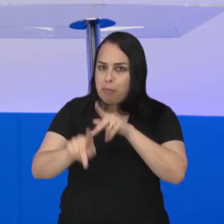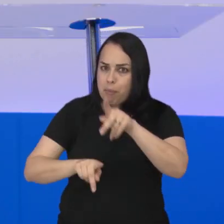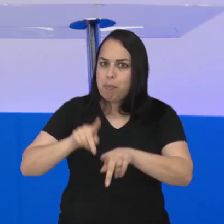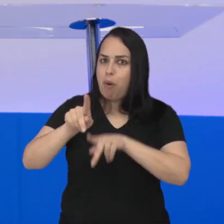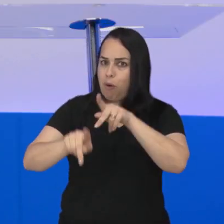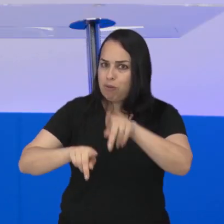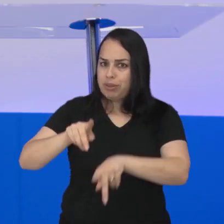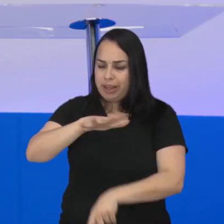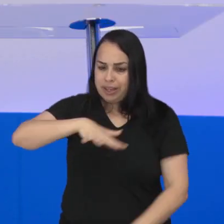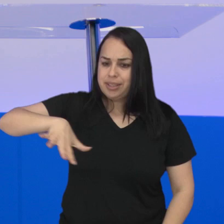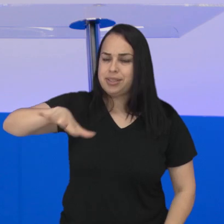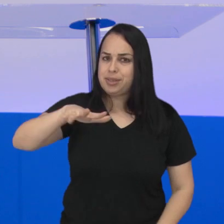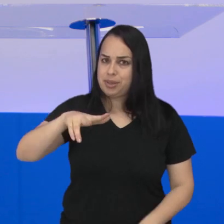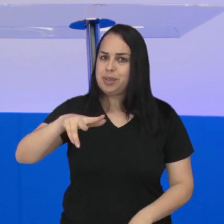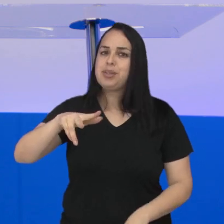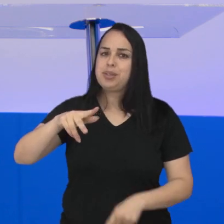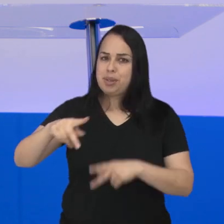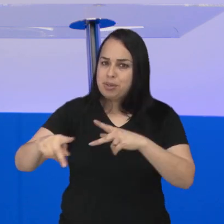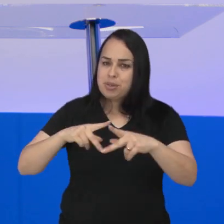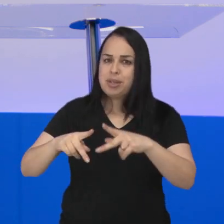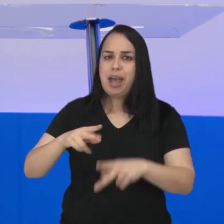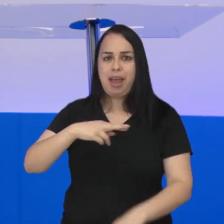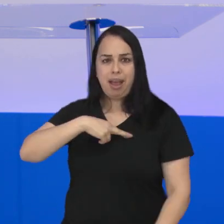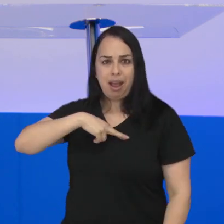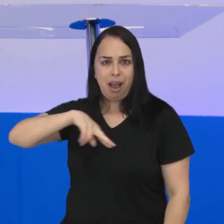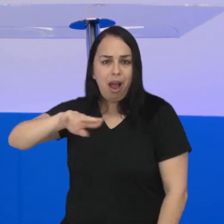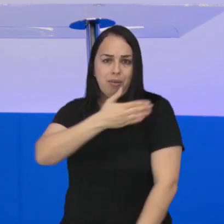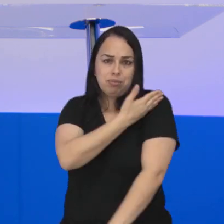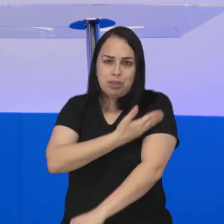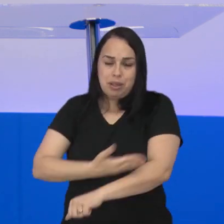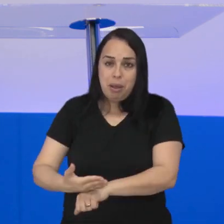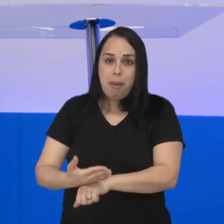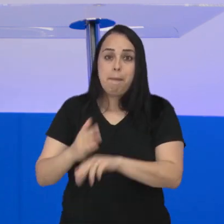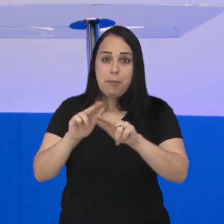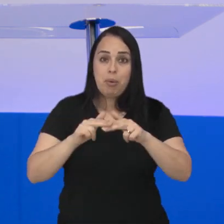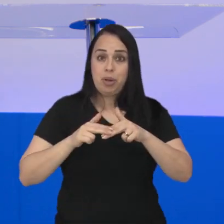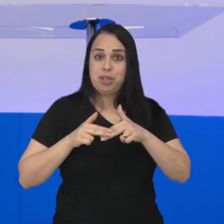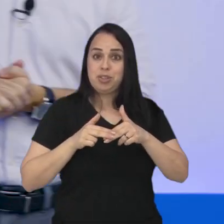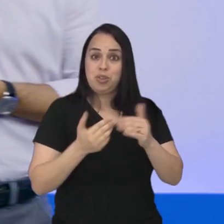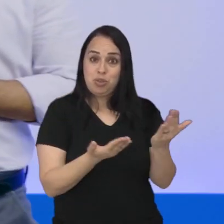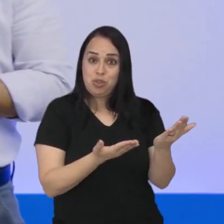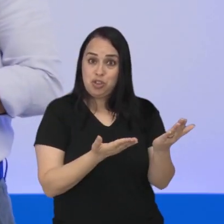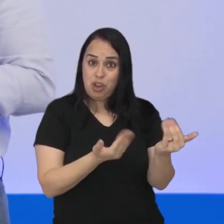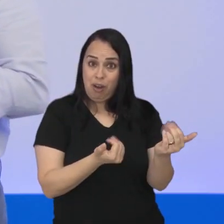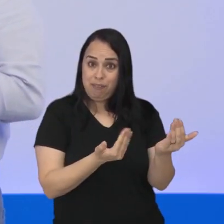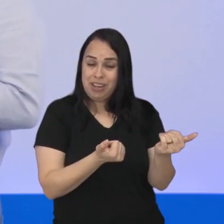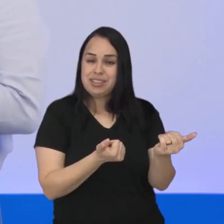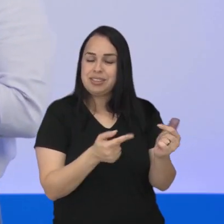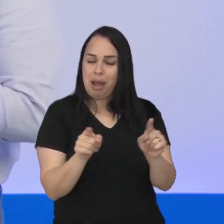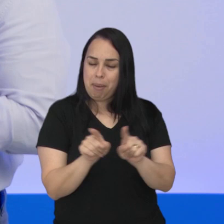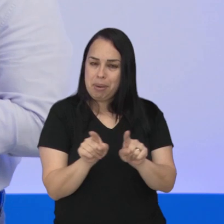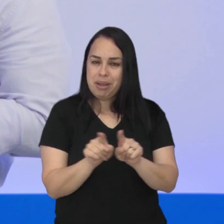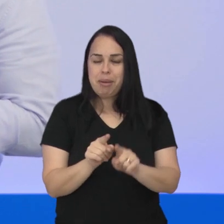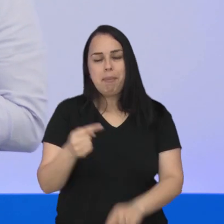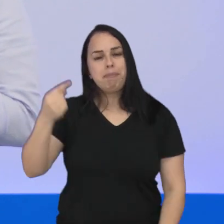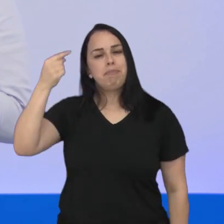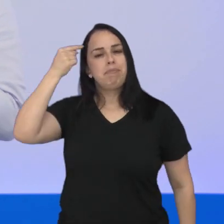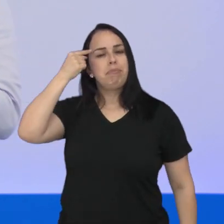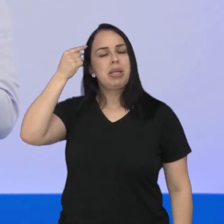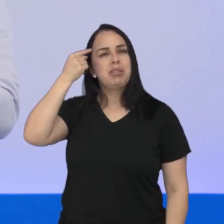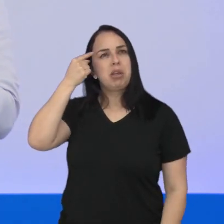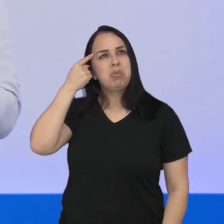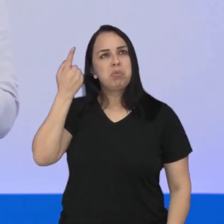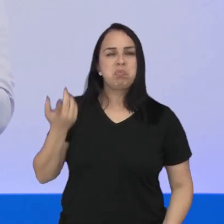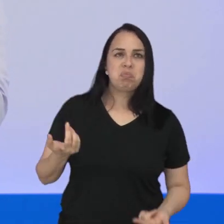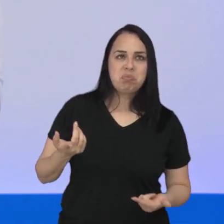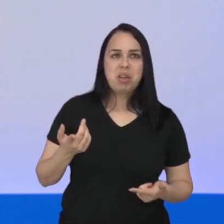dos Campos é muito presente nos moradores. Esse exemplo também tem cativado jovens. Pensando na participação desse público